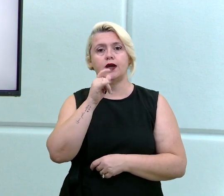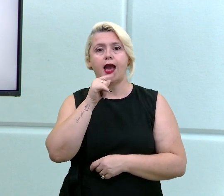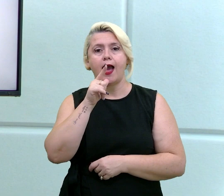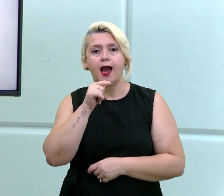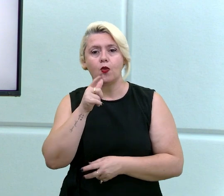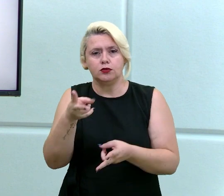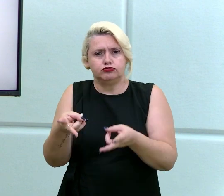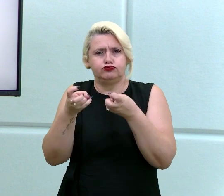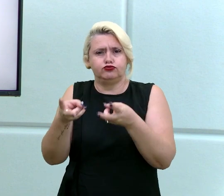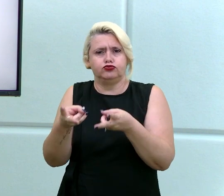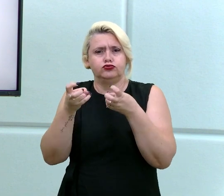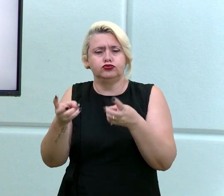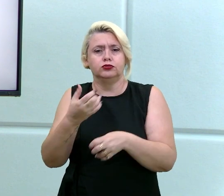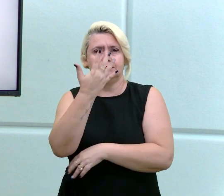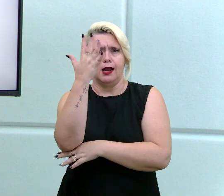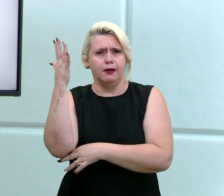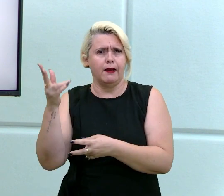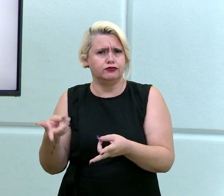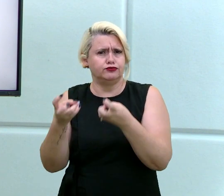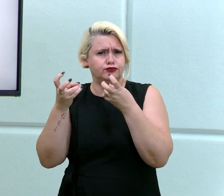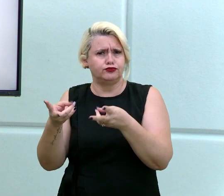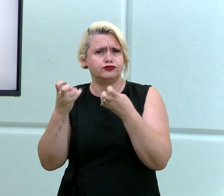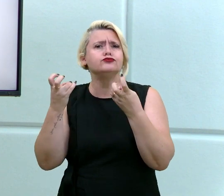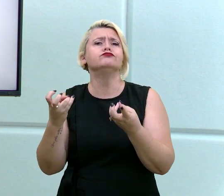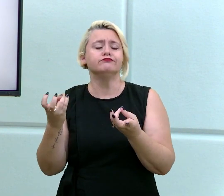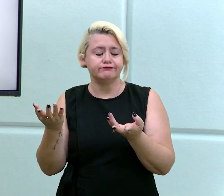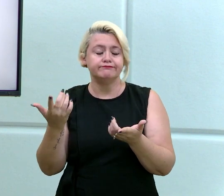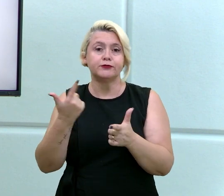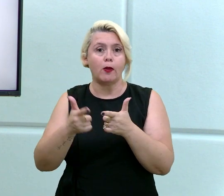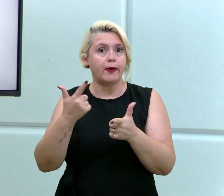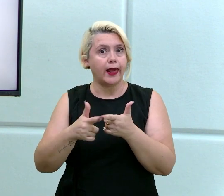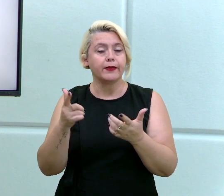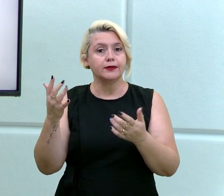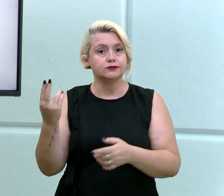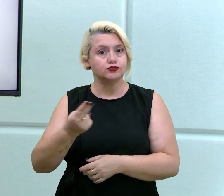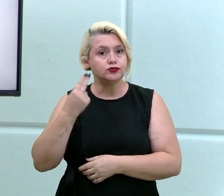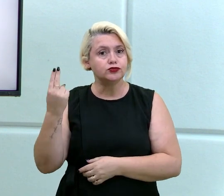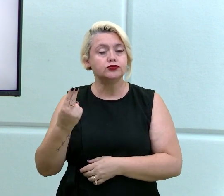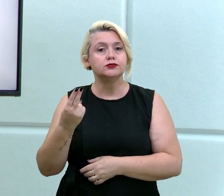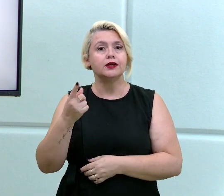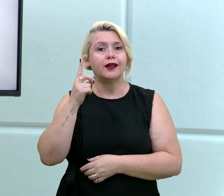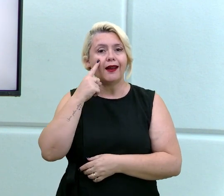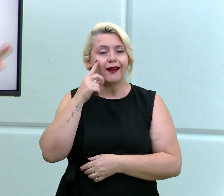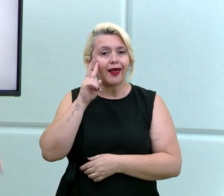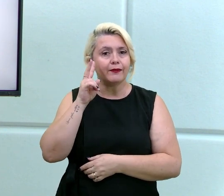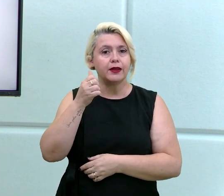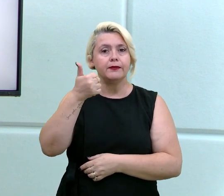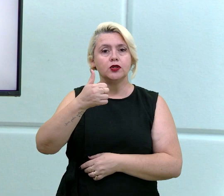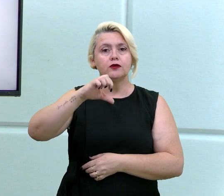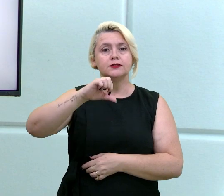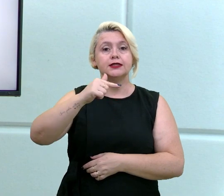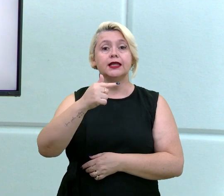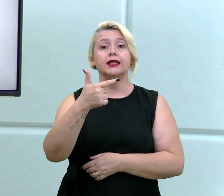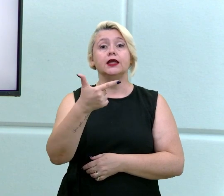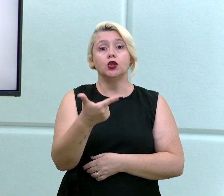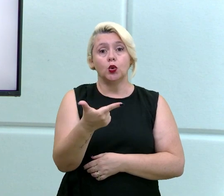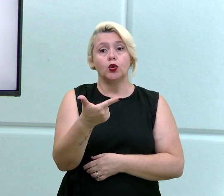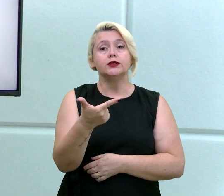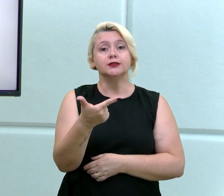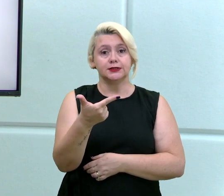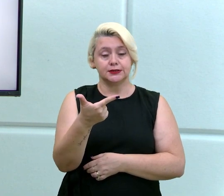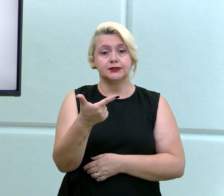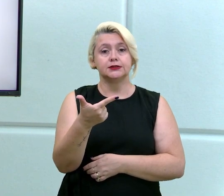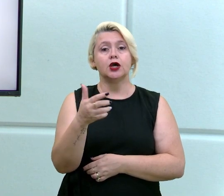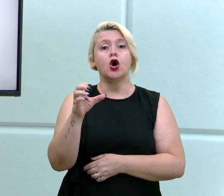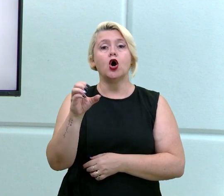naturais também, e pronto, o problema está aí. Vocês veem que desde 1972 já as Nações Unidas